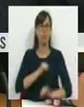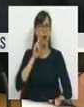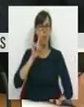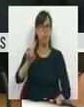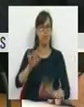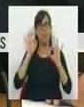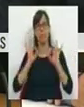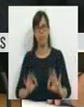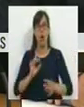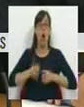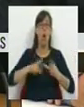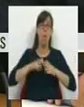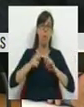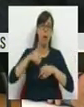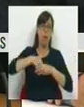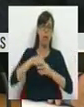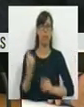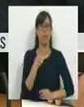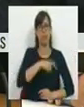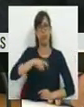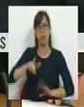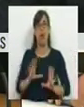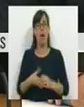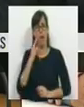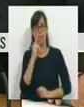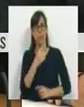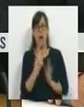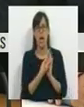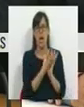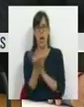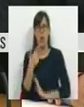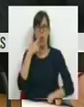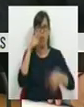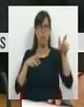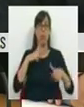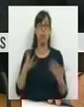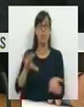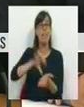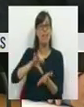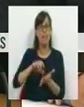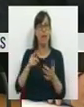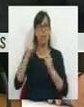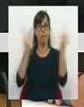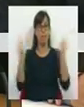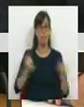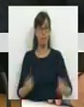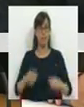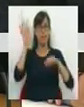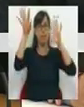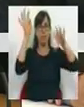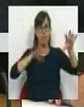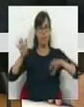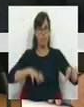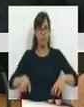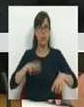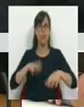que conhecem bem os problemas individuais da comunidade, da vasta comunidade, e que estes centros estão dispersos por todo o país, por toda a